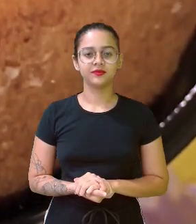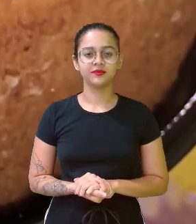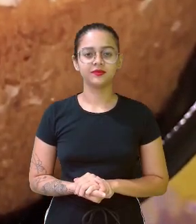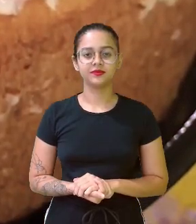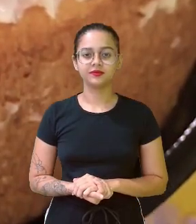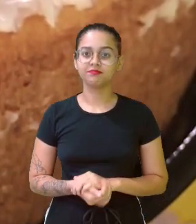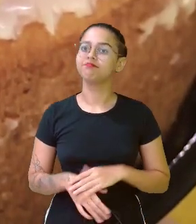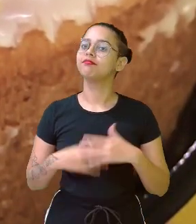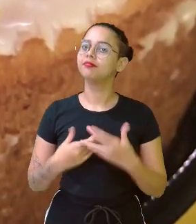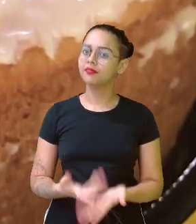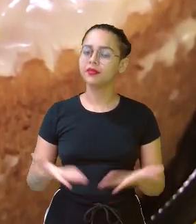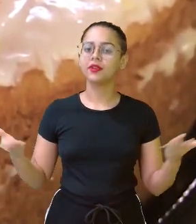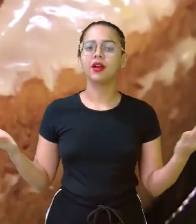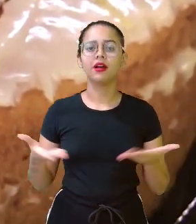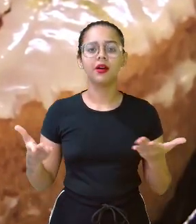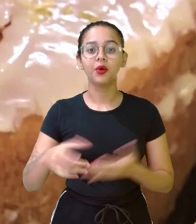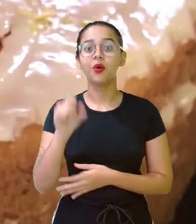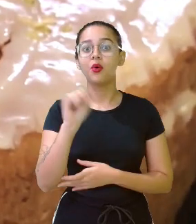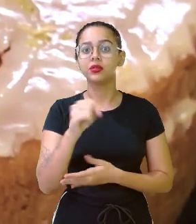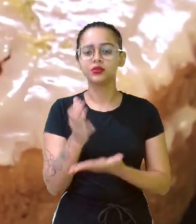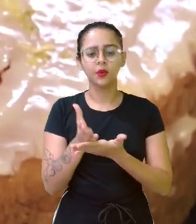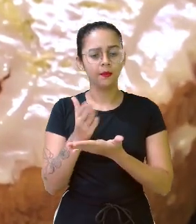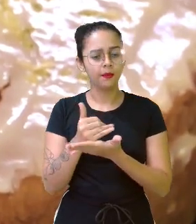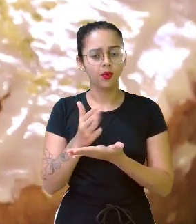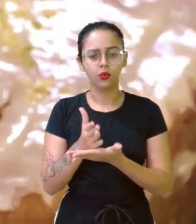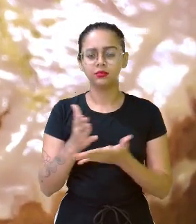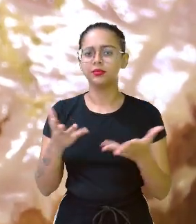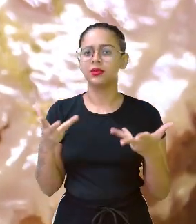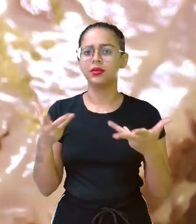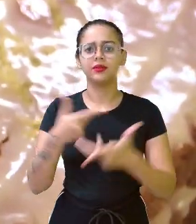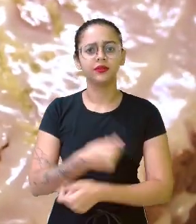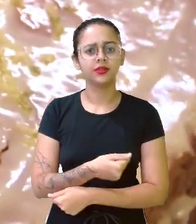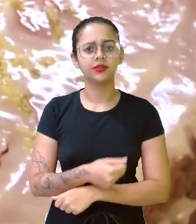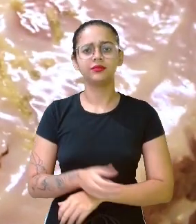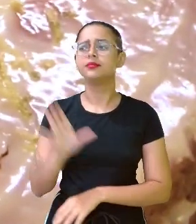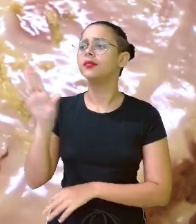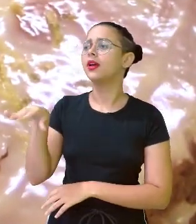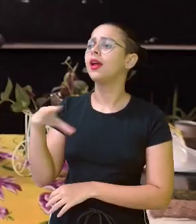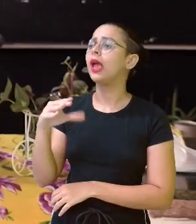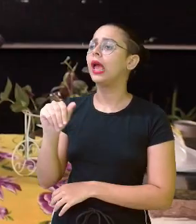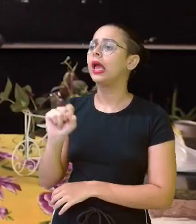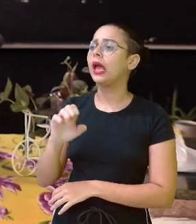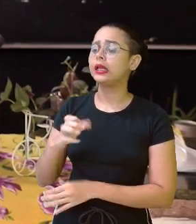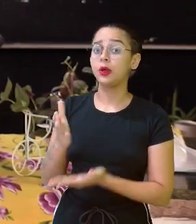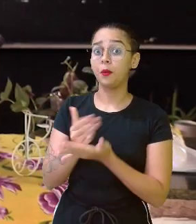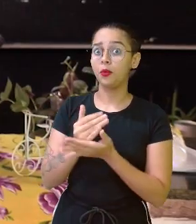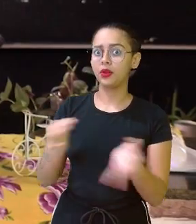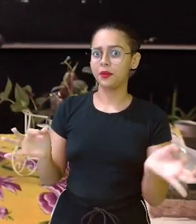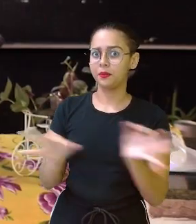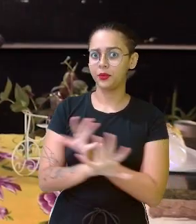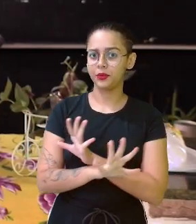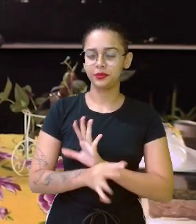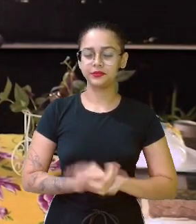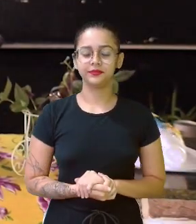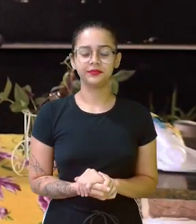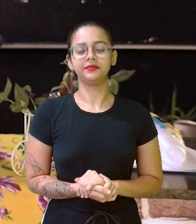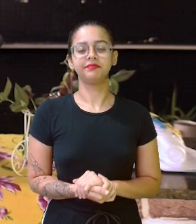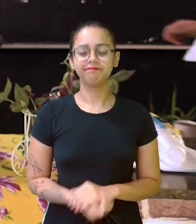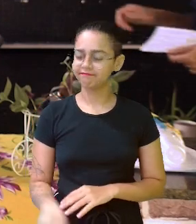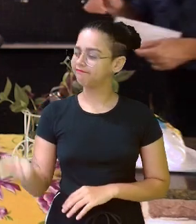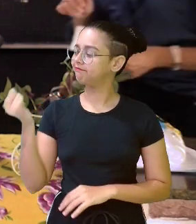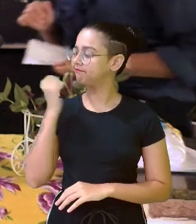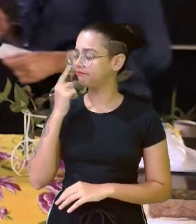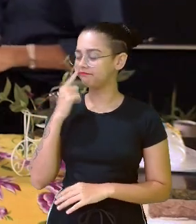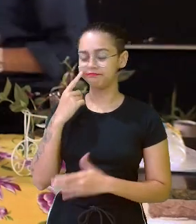Ah, agora o bolo está maravilhoso. Casey, o bolo está pronto. Olha